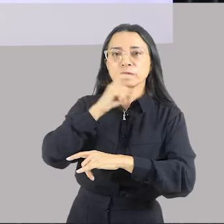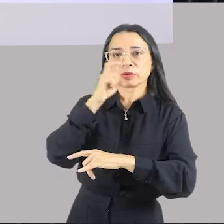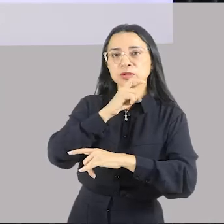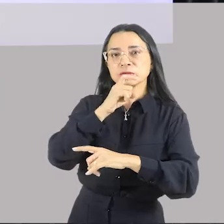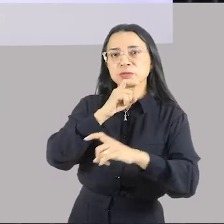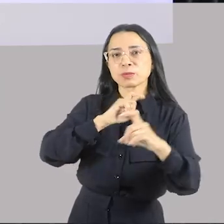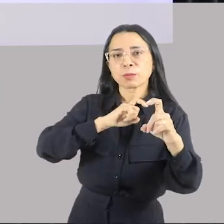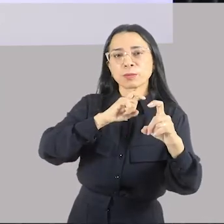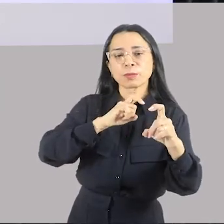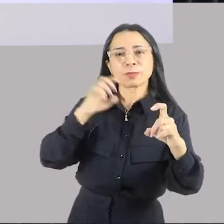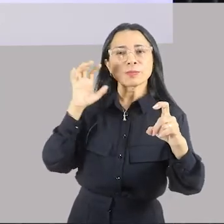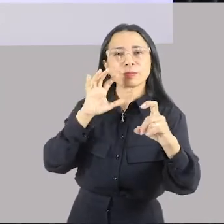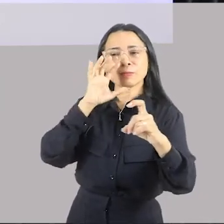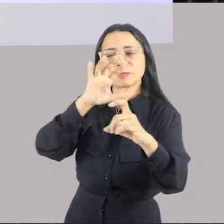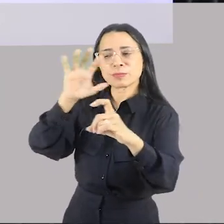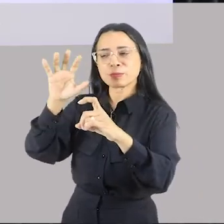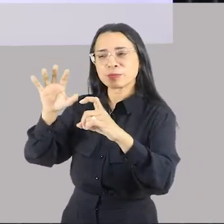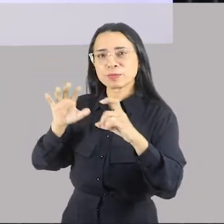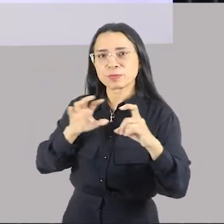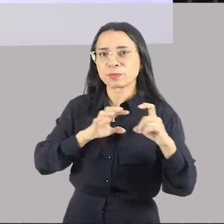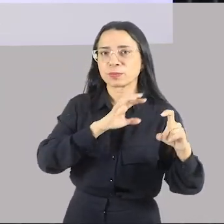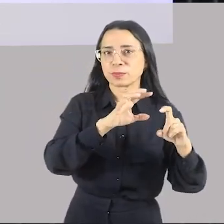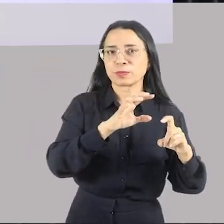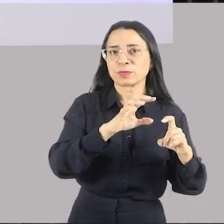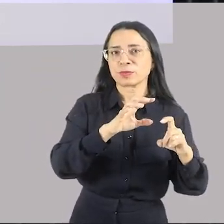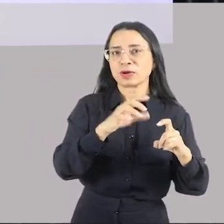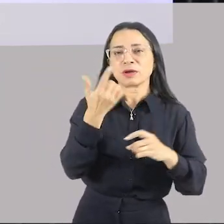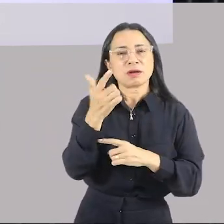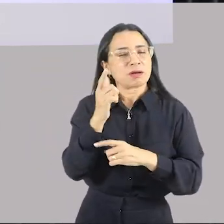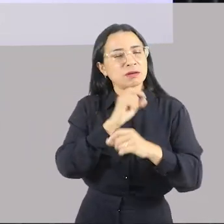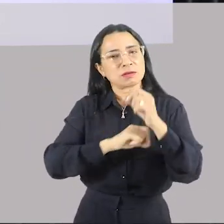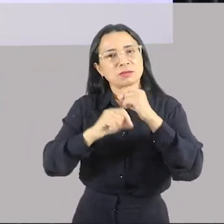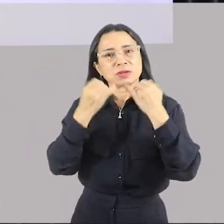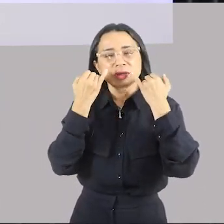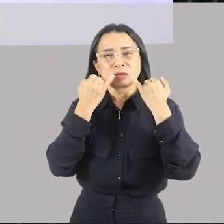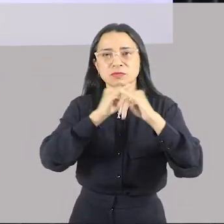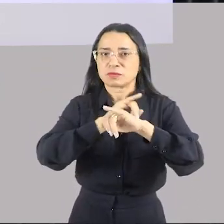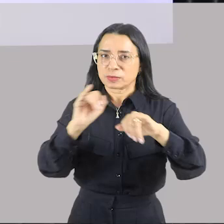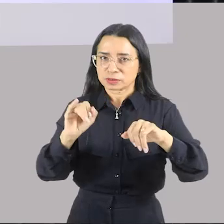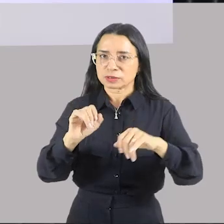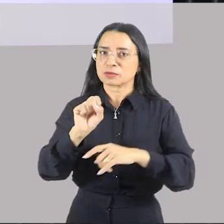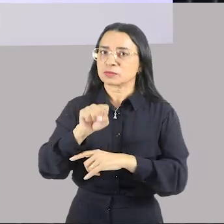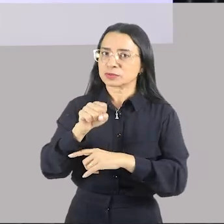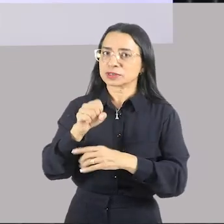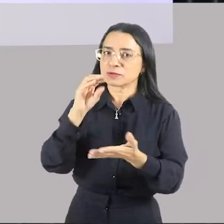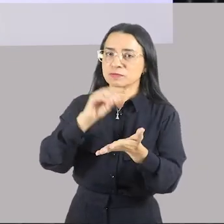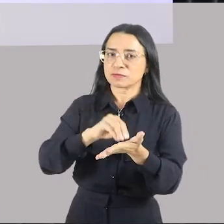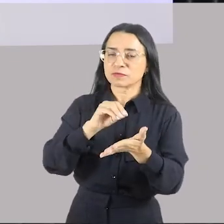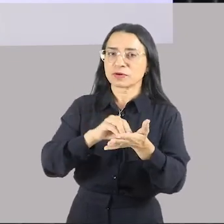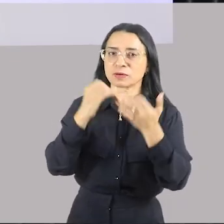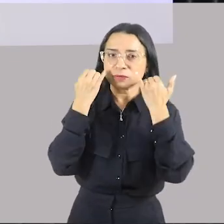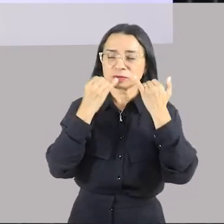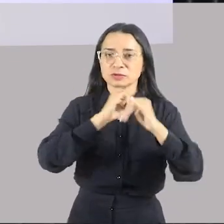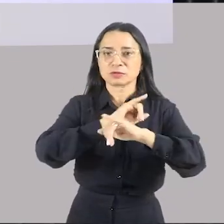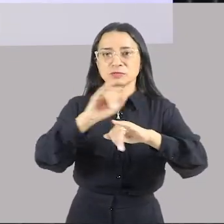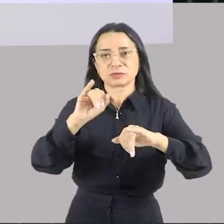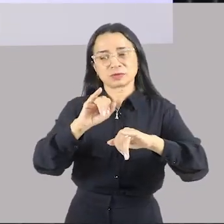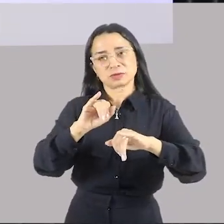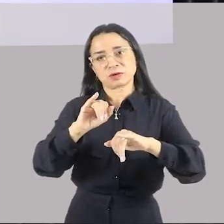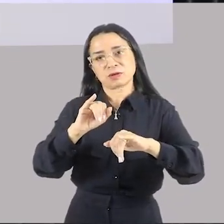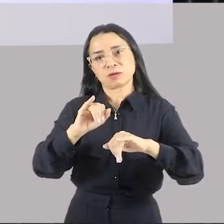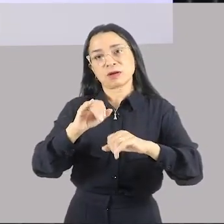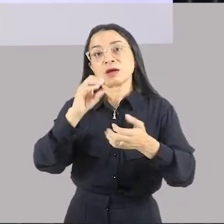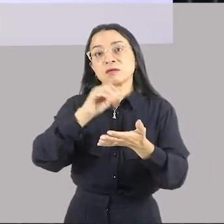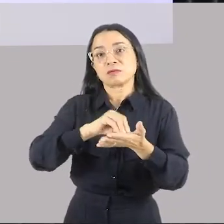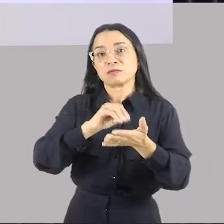de fake news. Então a fake news ela não gera informação, ela gera desinformação. Seria uma falta de princípio ético